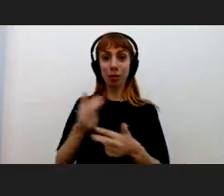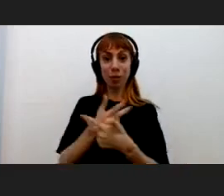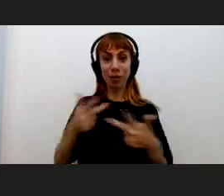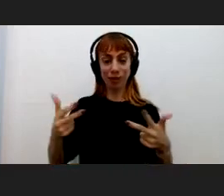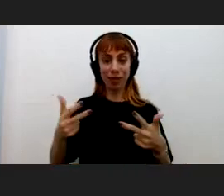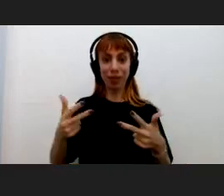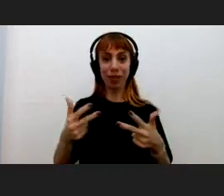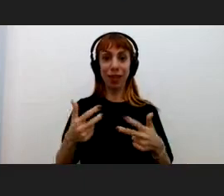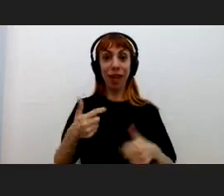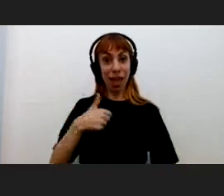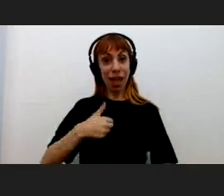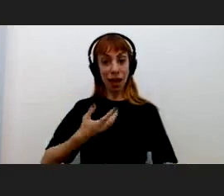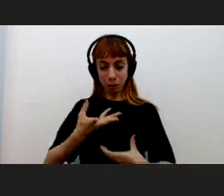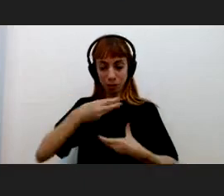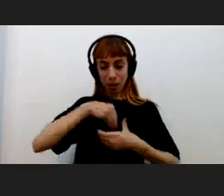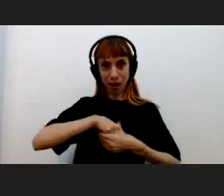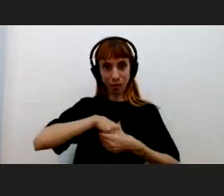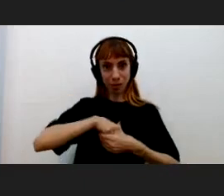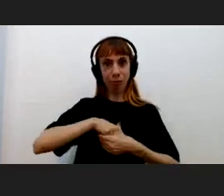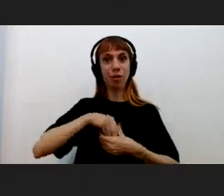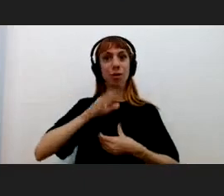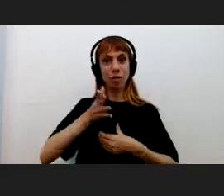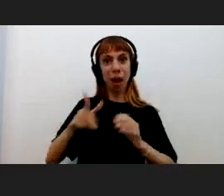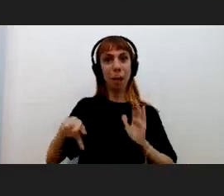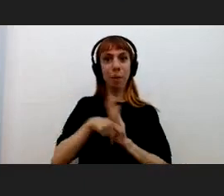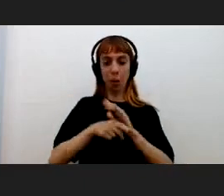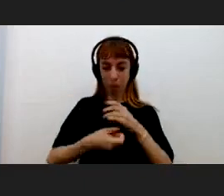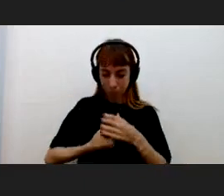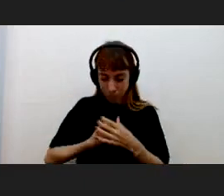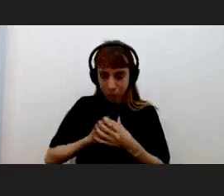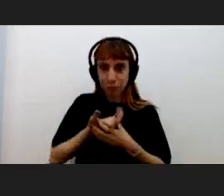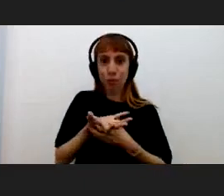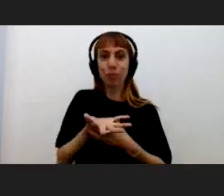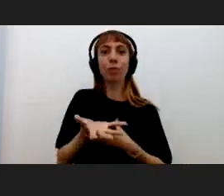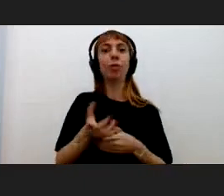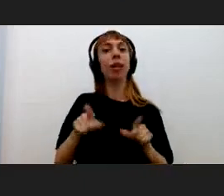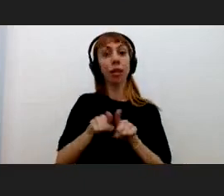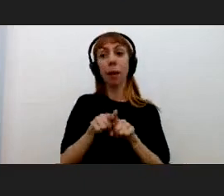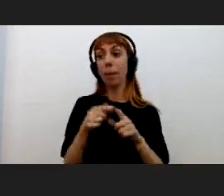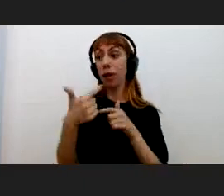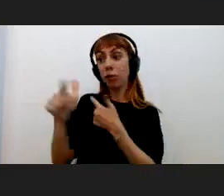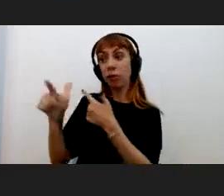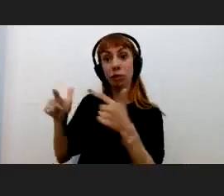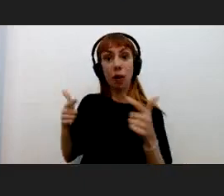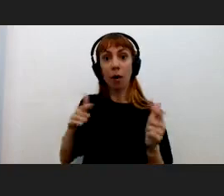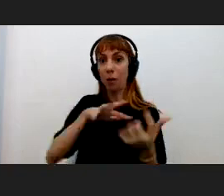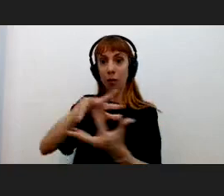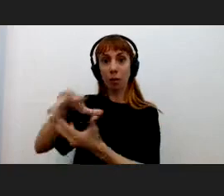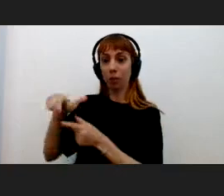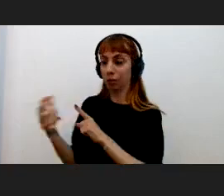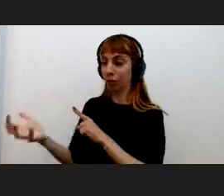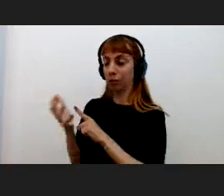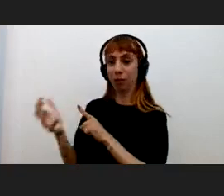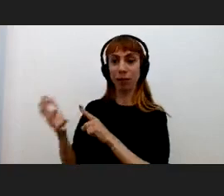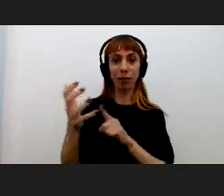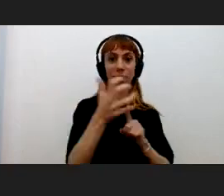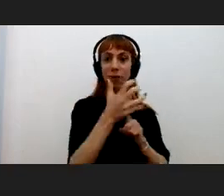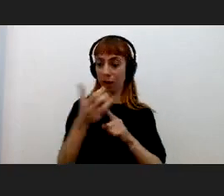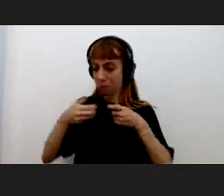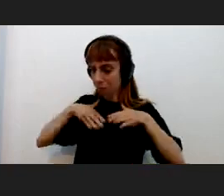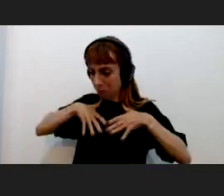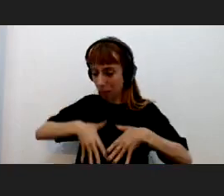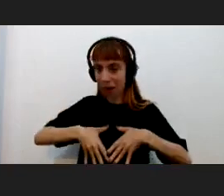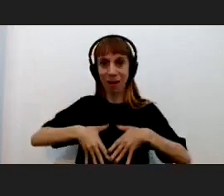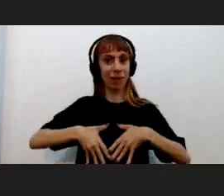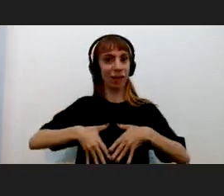para além disso, também existe toda uma história singular. Então, tudo aquilo que se estabelece como relação,